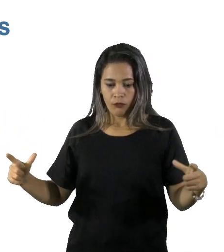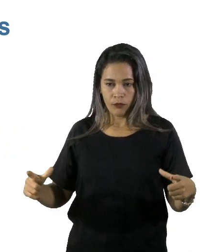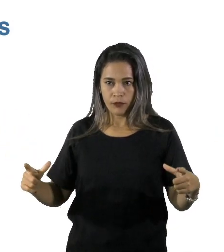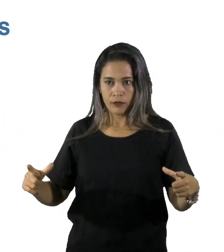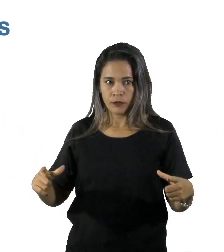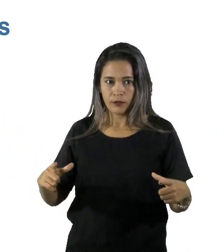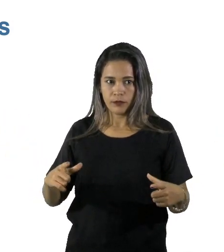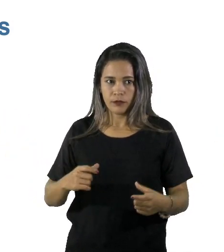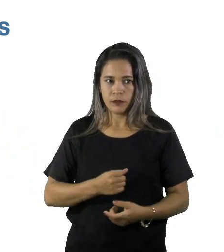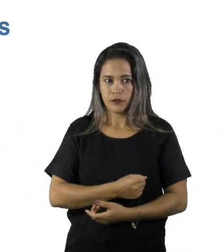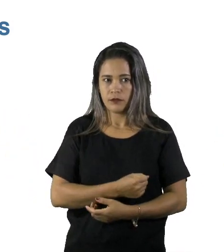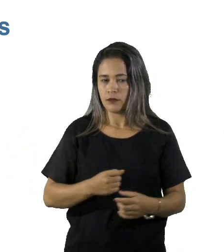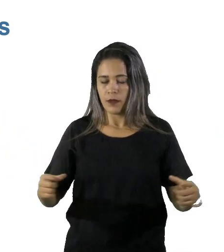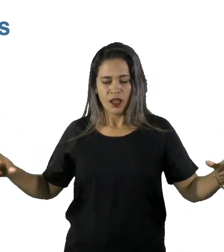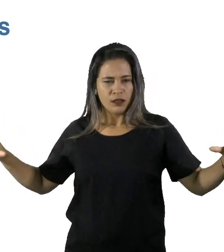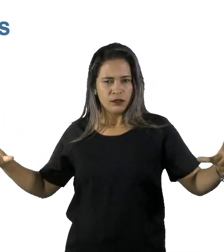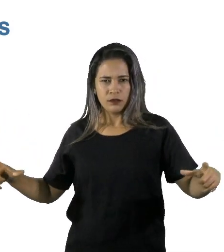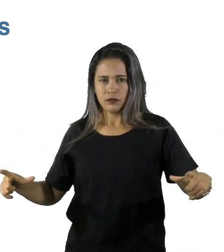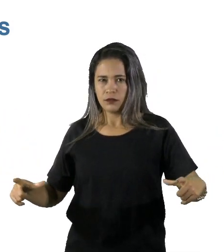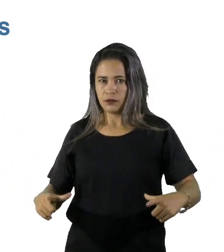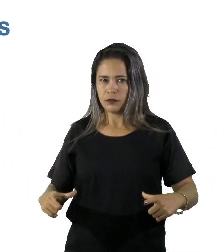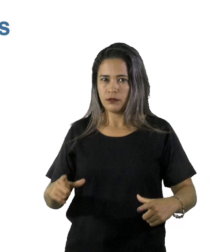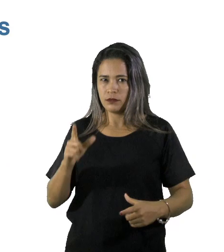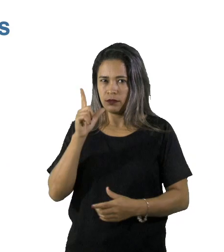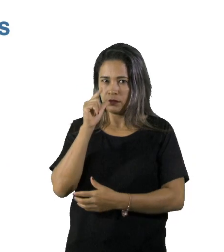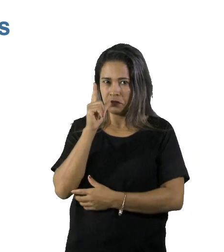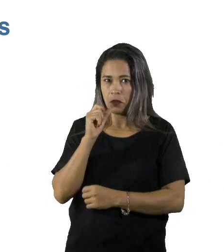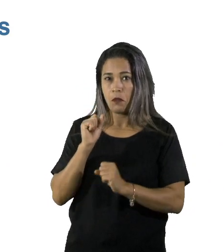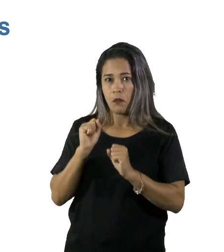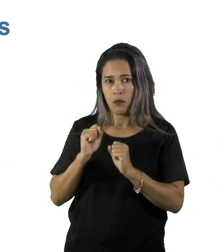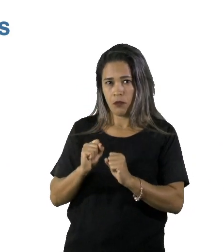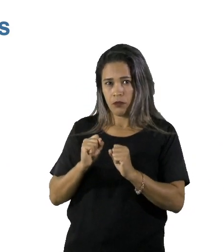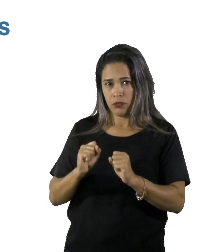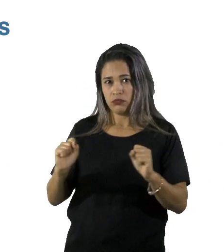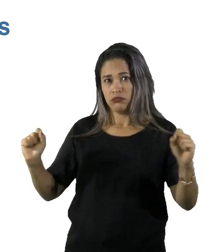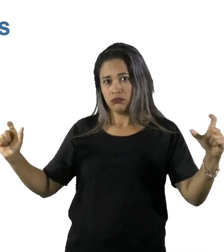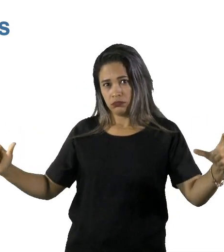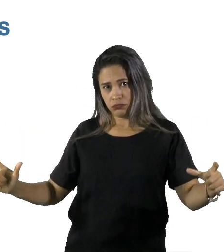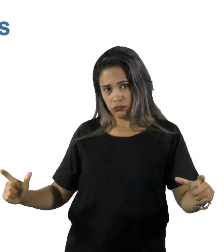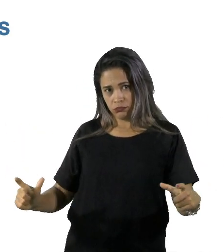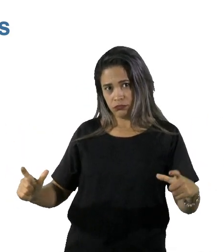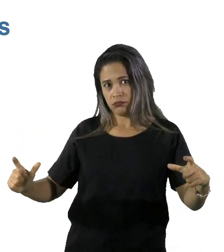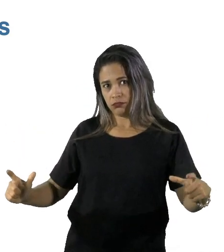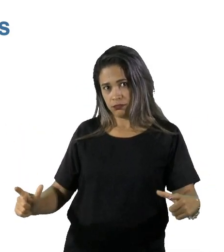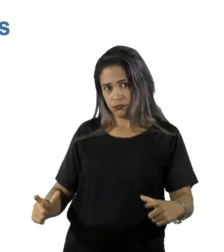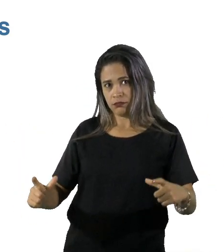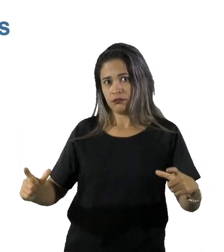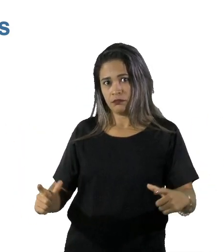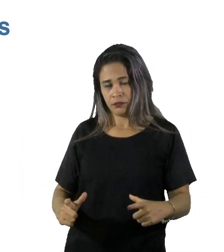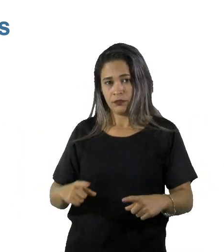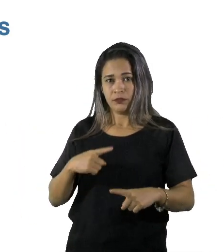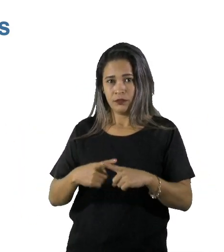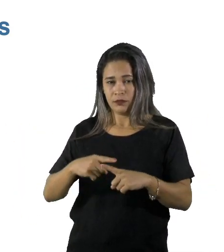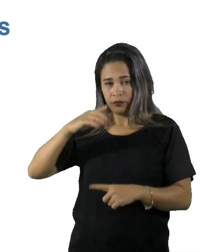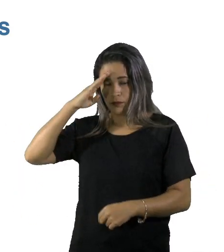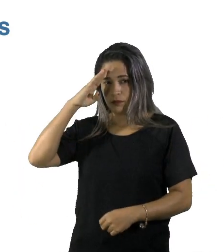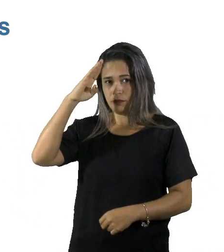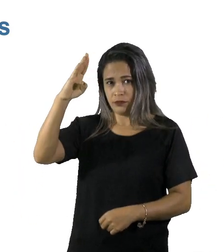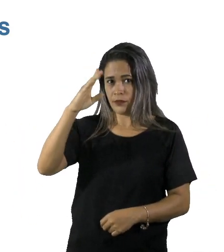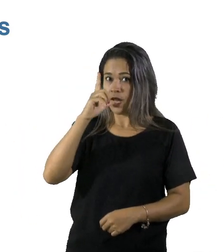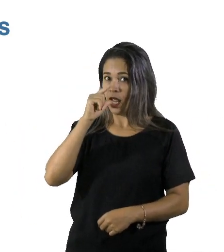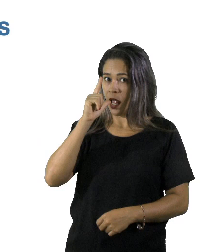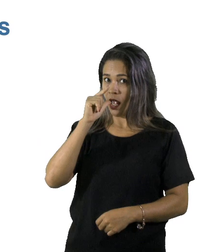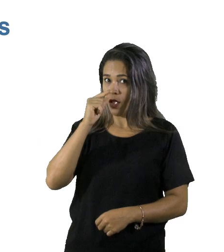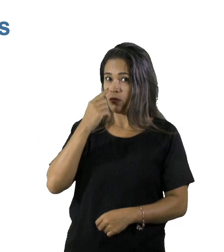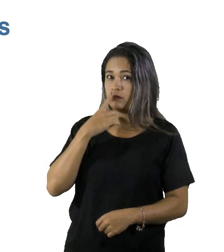nós consumirmos demais essa água, ela pode realmente acabar, principalmente porque água salgada nós temos muito,